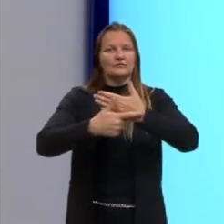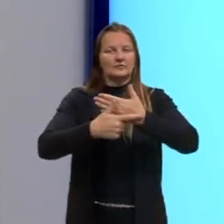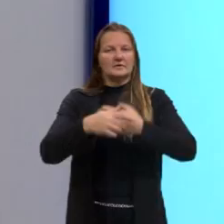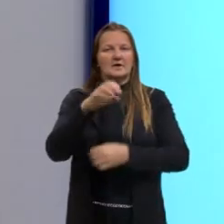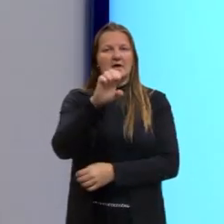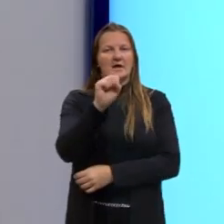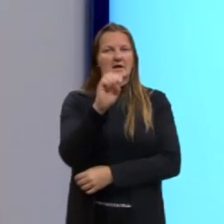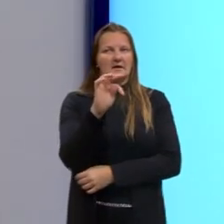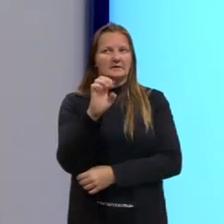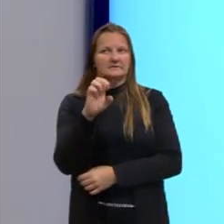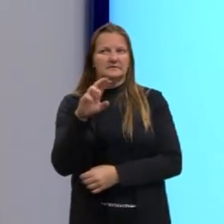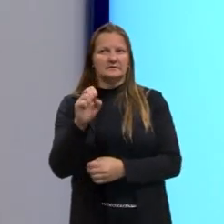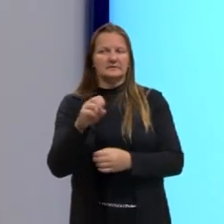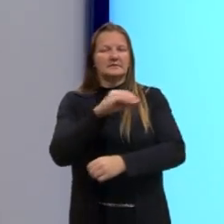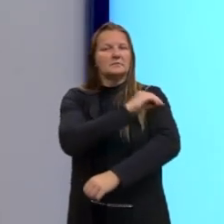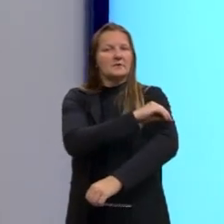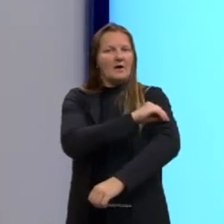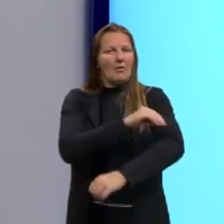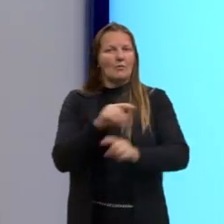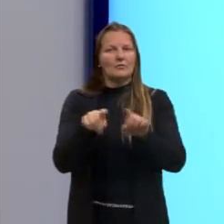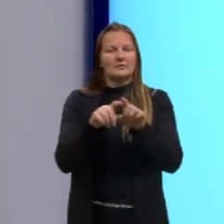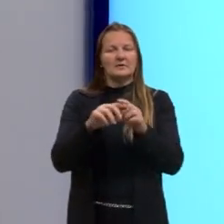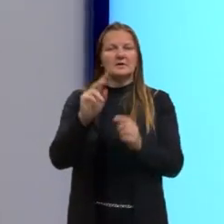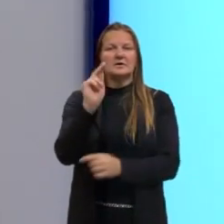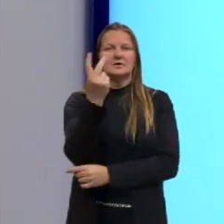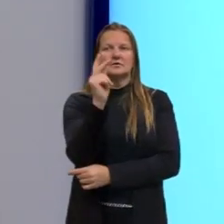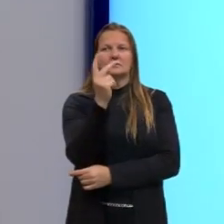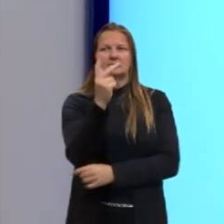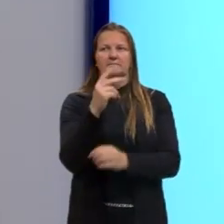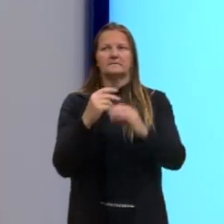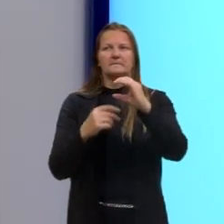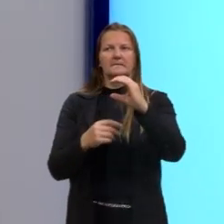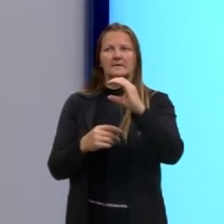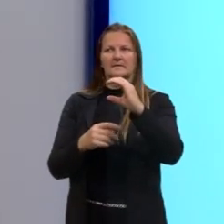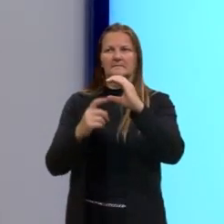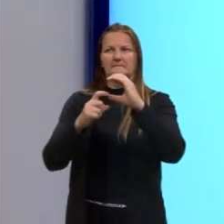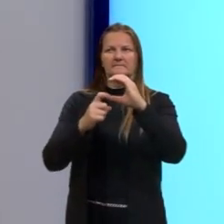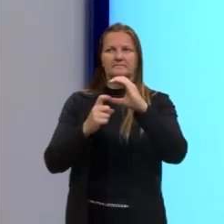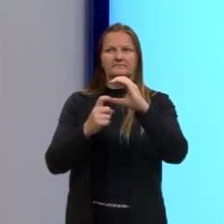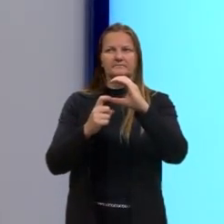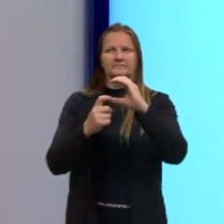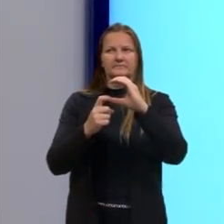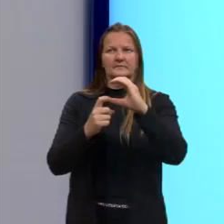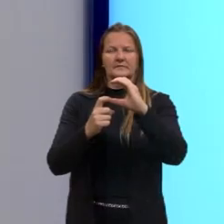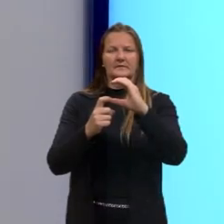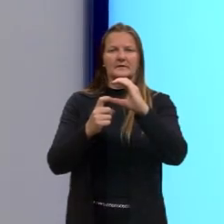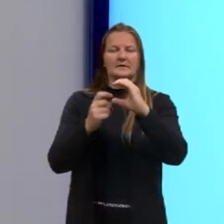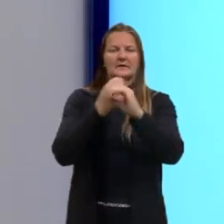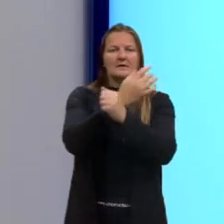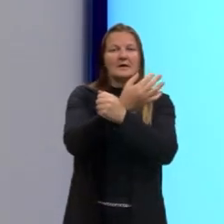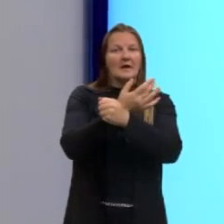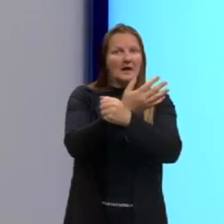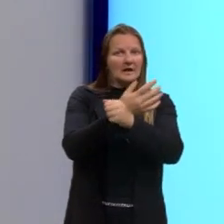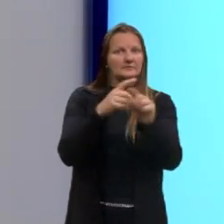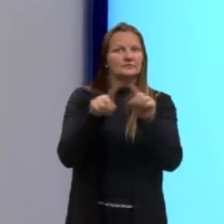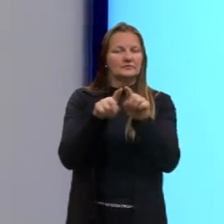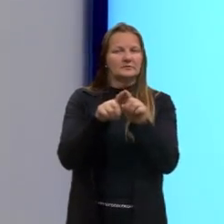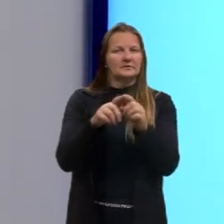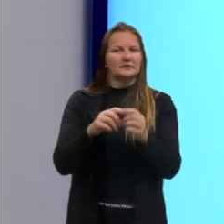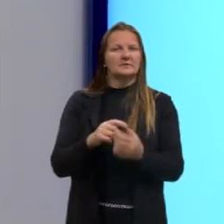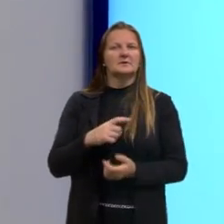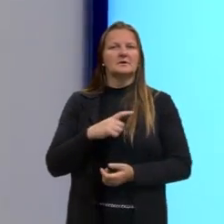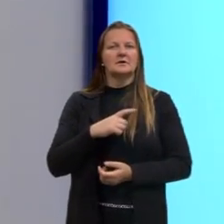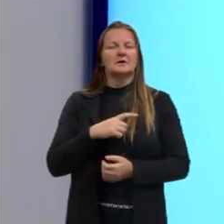e o álcool a presença de hidroxila e a presença de ácido também né que fala que é Uma acidez de bronze